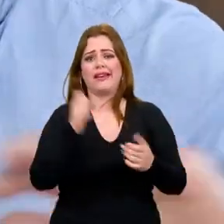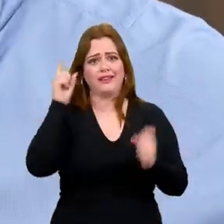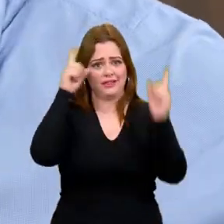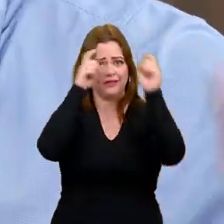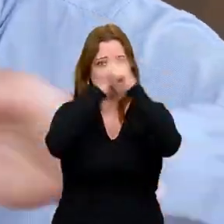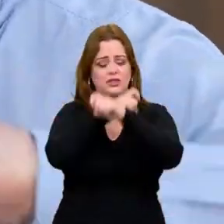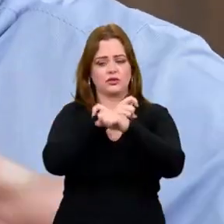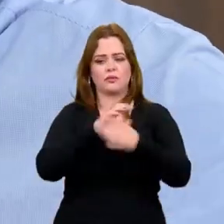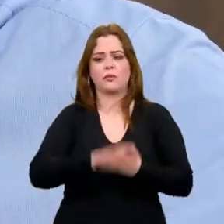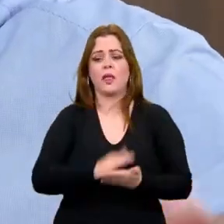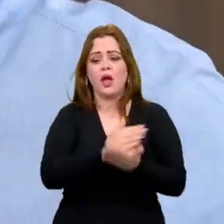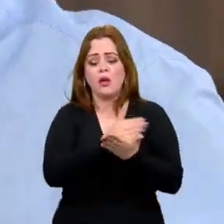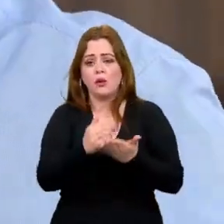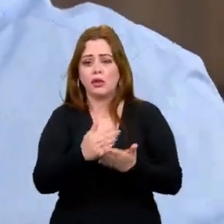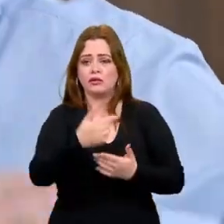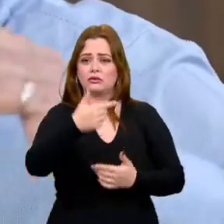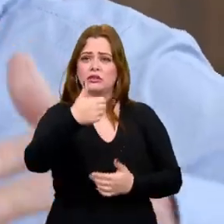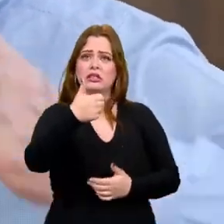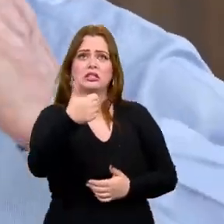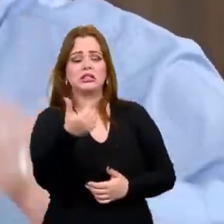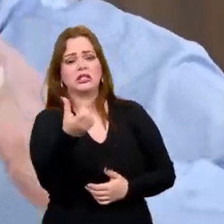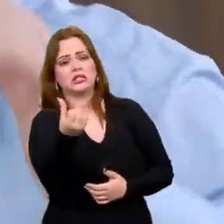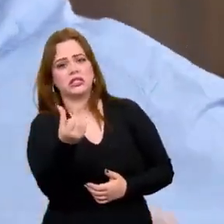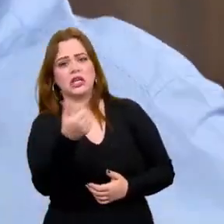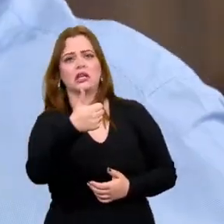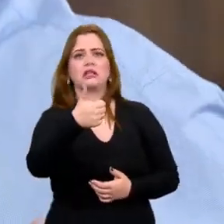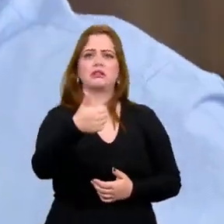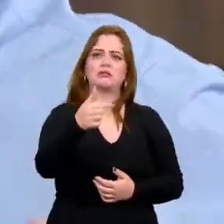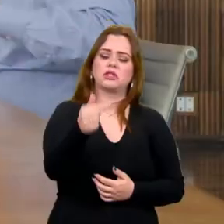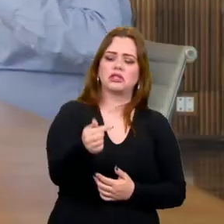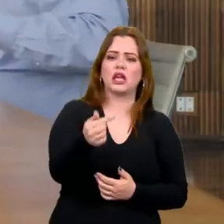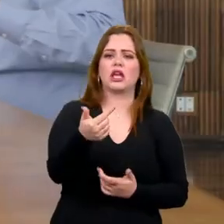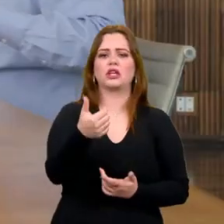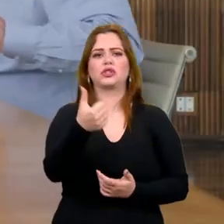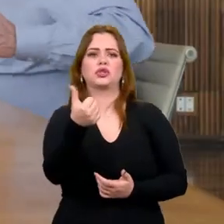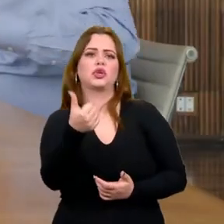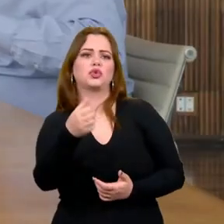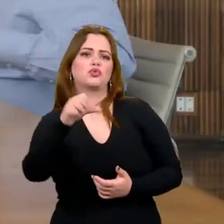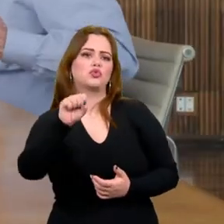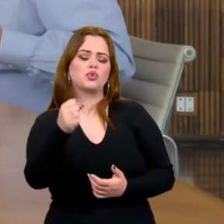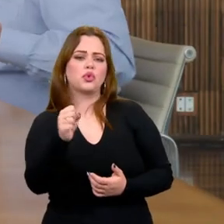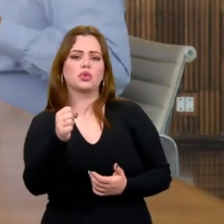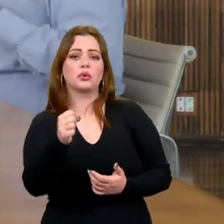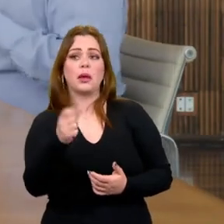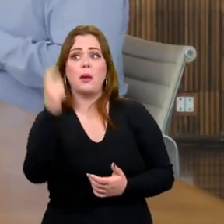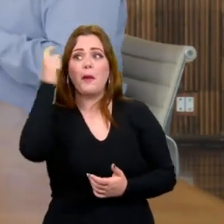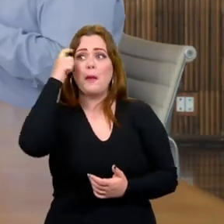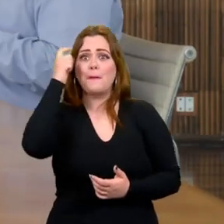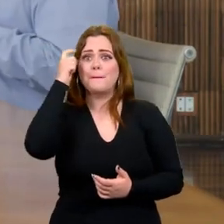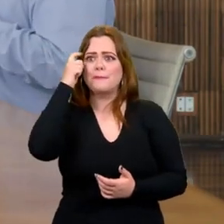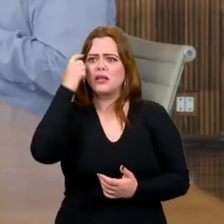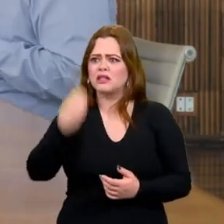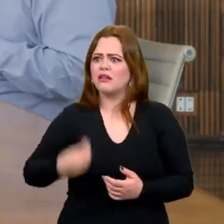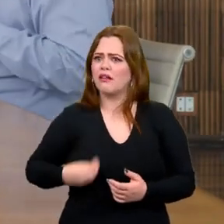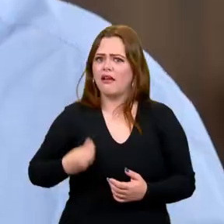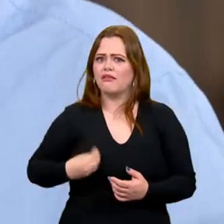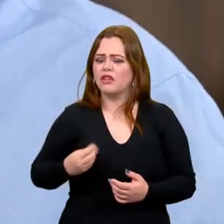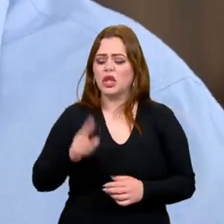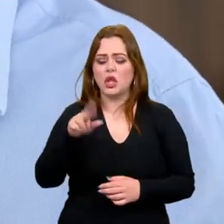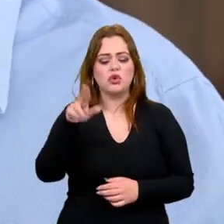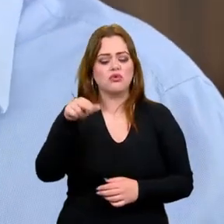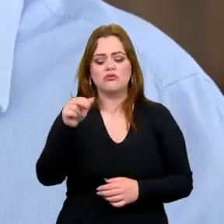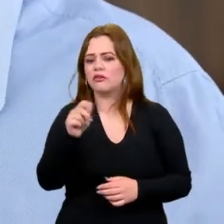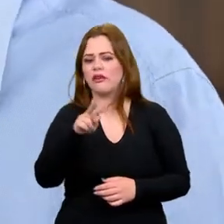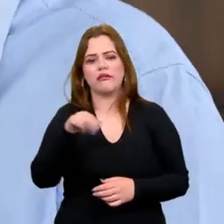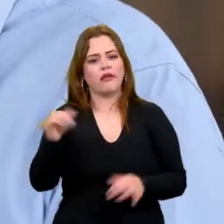acabar vai terminar só quer namorar só quer zoar só quer para balada não dedico um